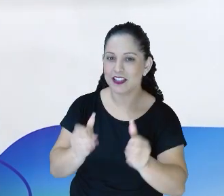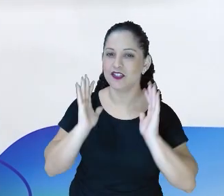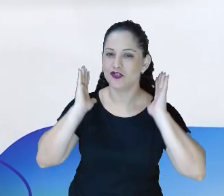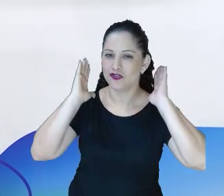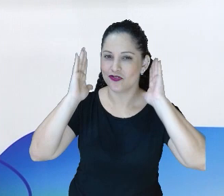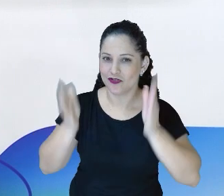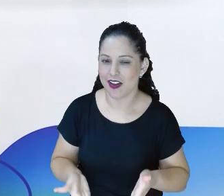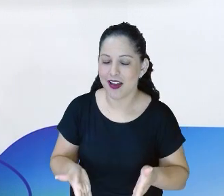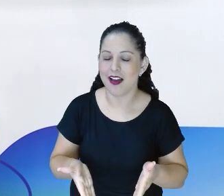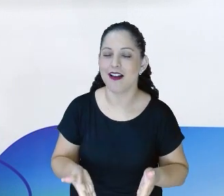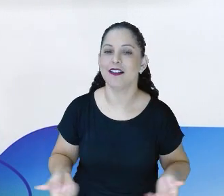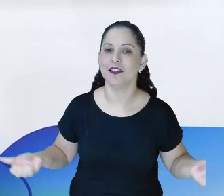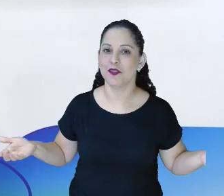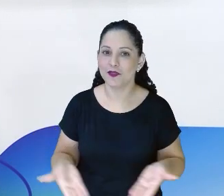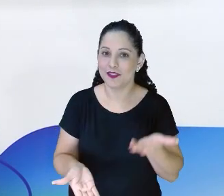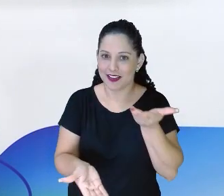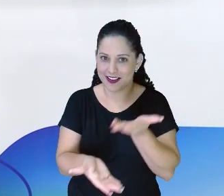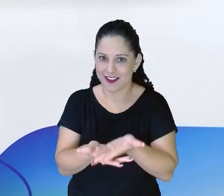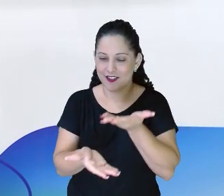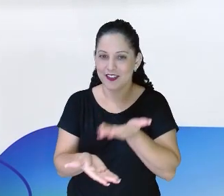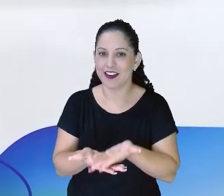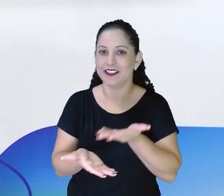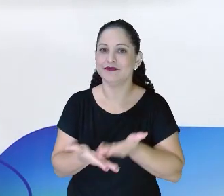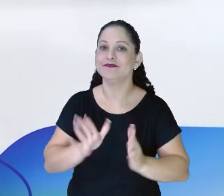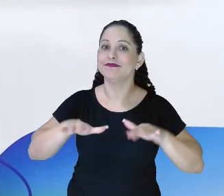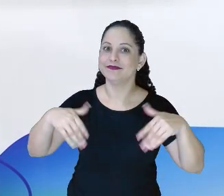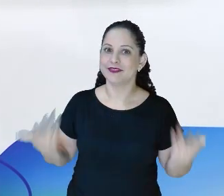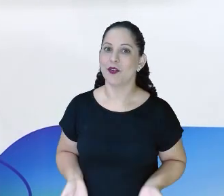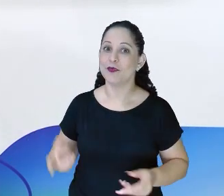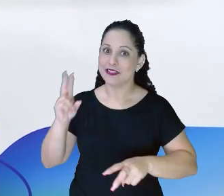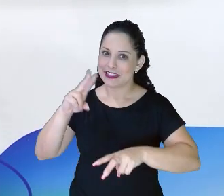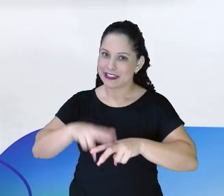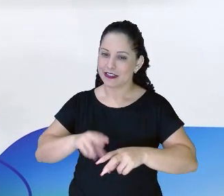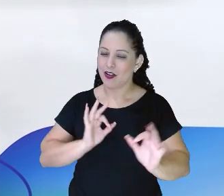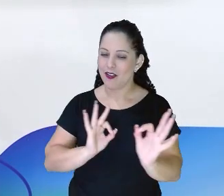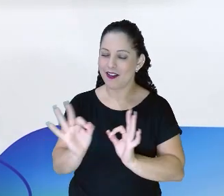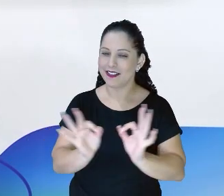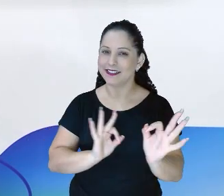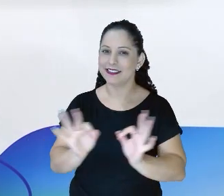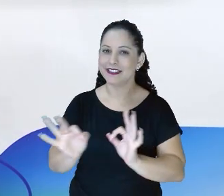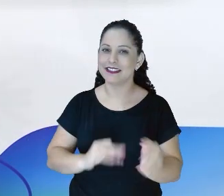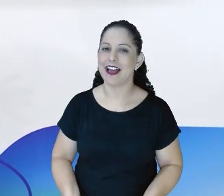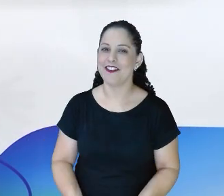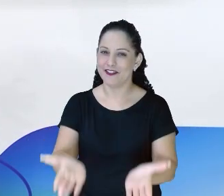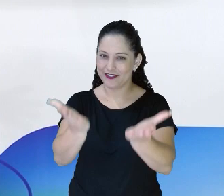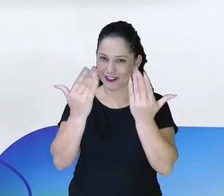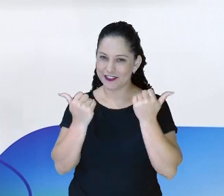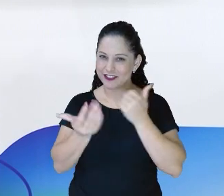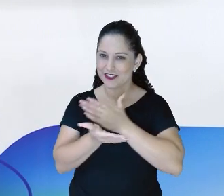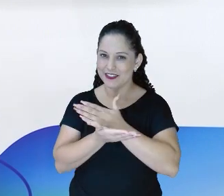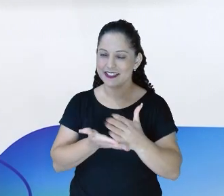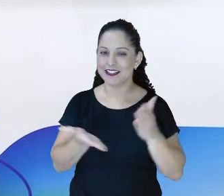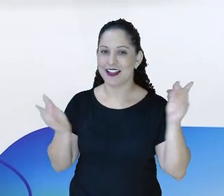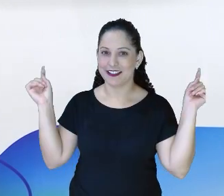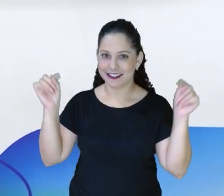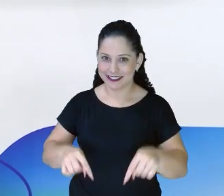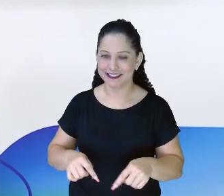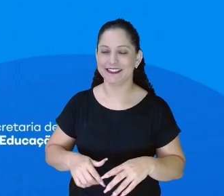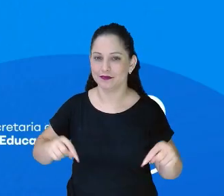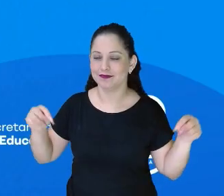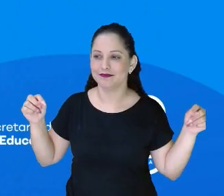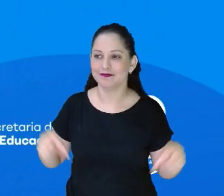postos para mais um dia de aula? Então, senta, se acomoda e vamos começar a nossa